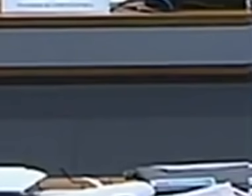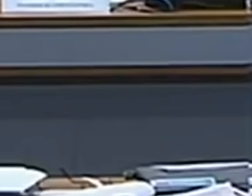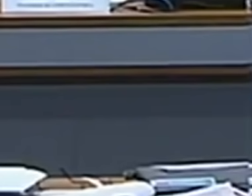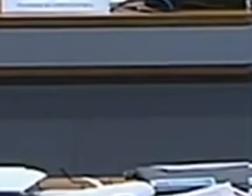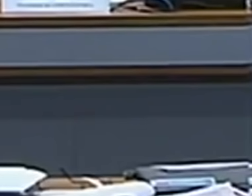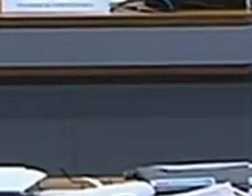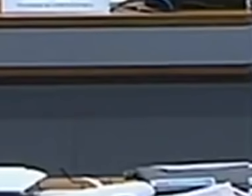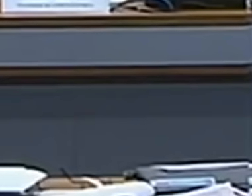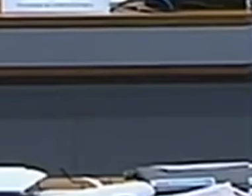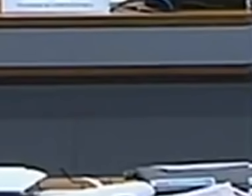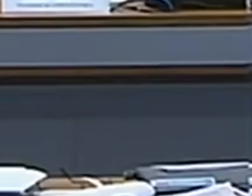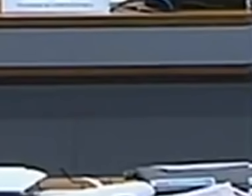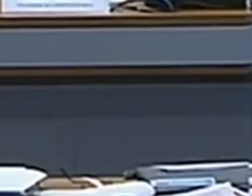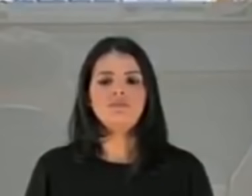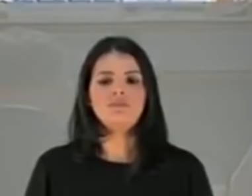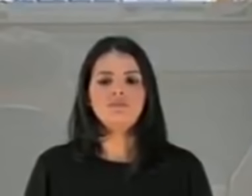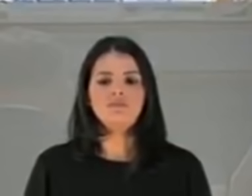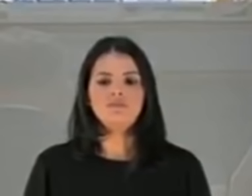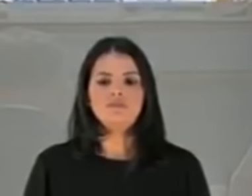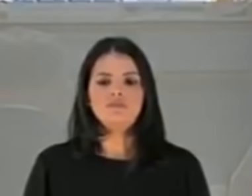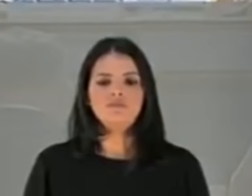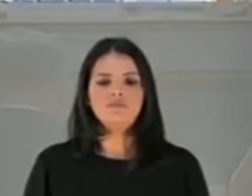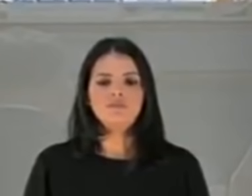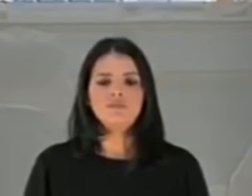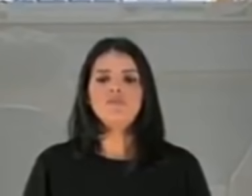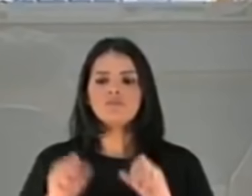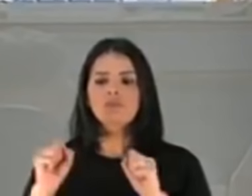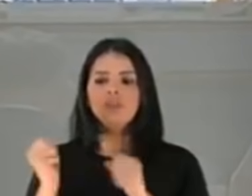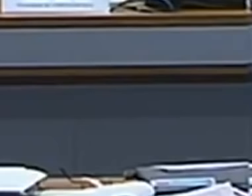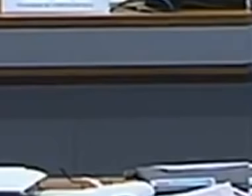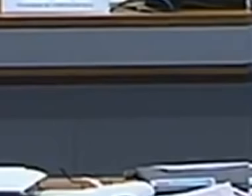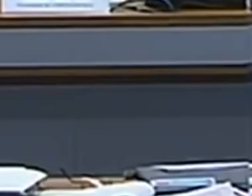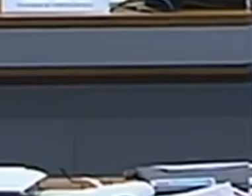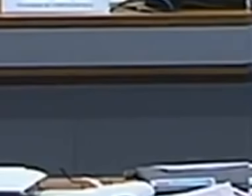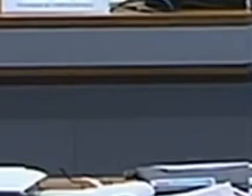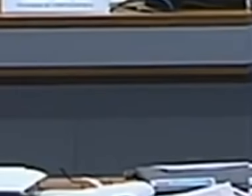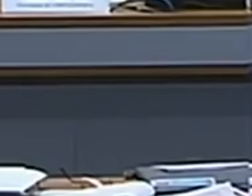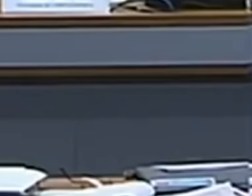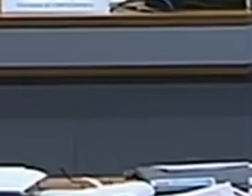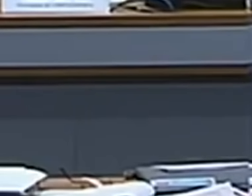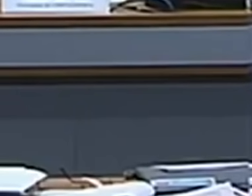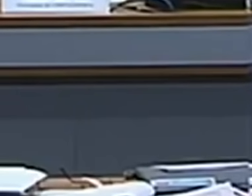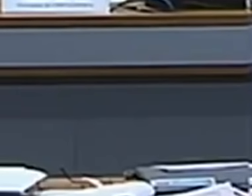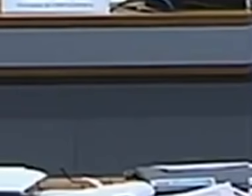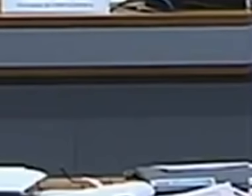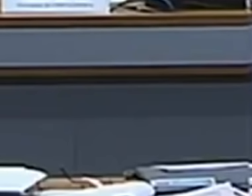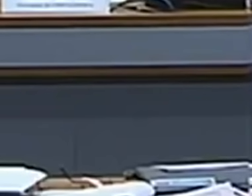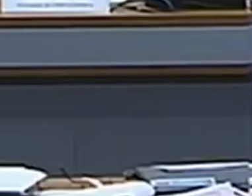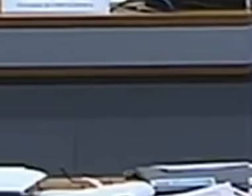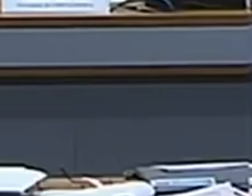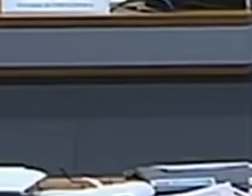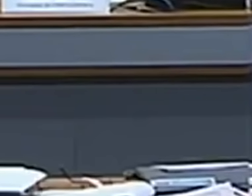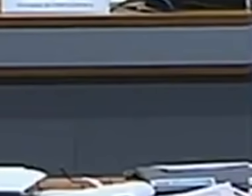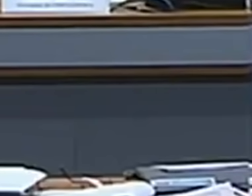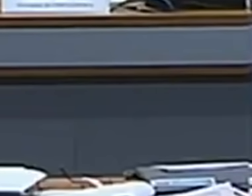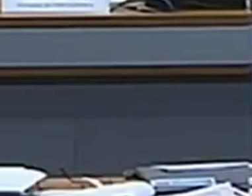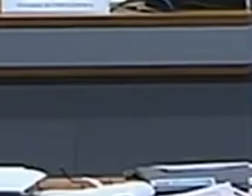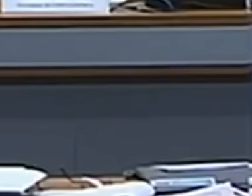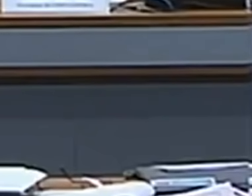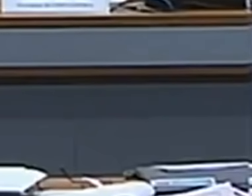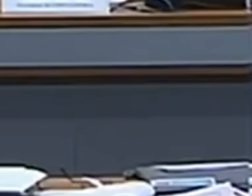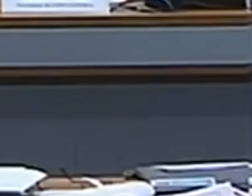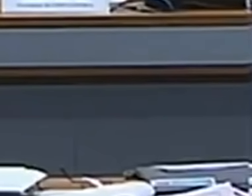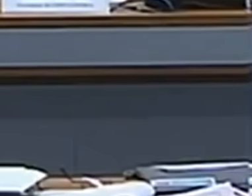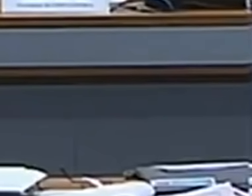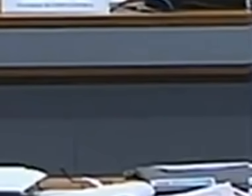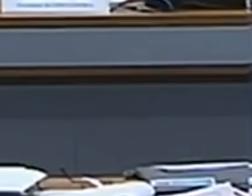qual é o seu objetivo? Senador, o senhor poderia exibir essa mensagem? Eu estou citando e perguntando o que é essa mensagem. Essa mensagem... É